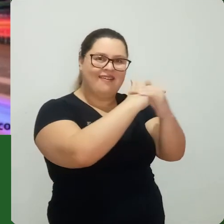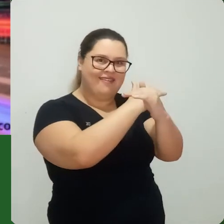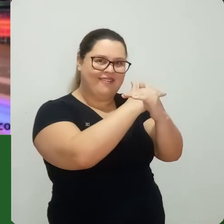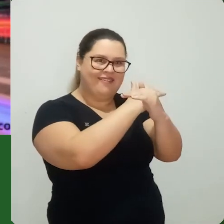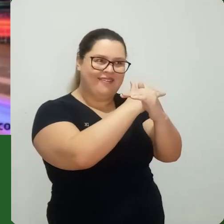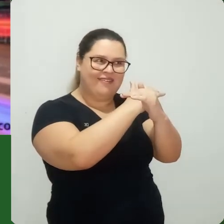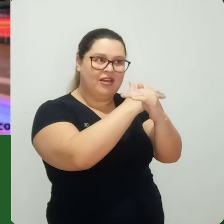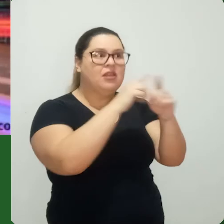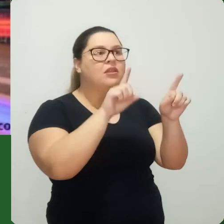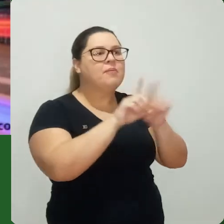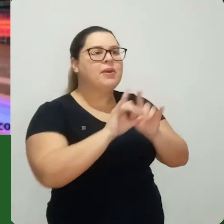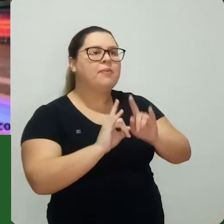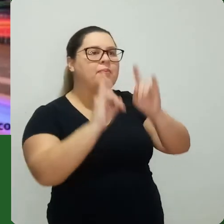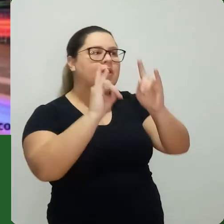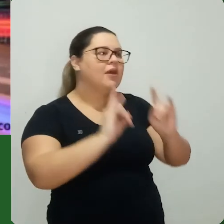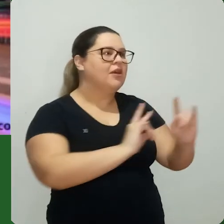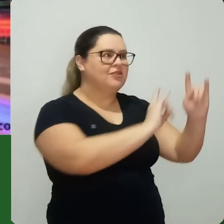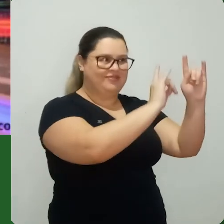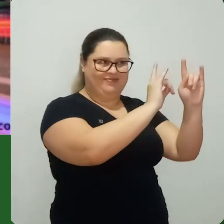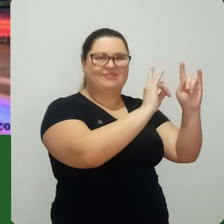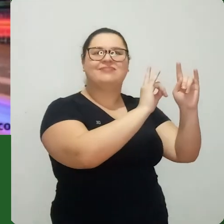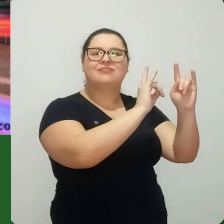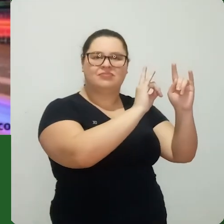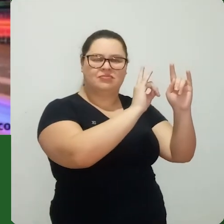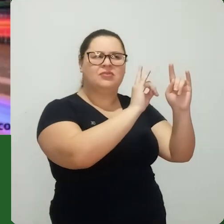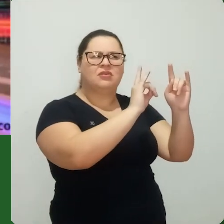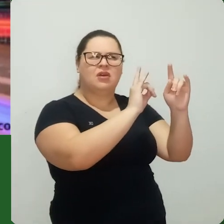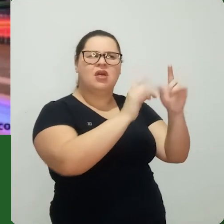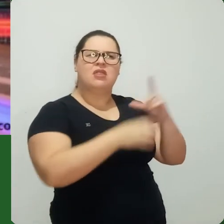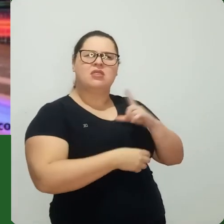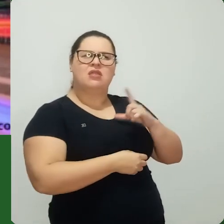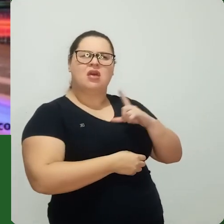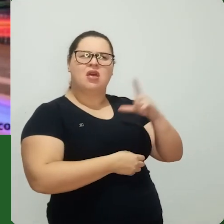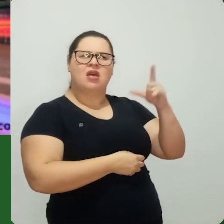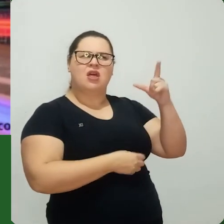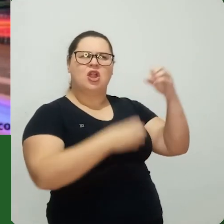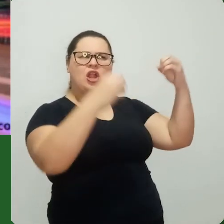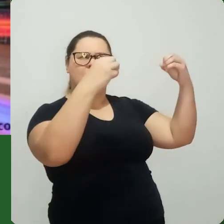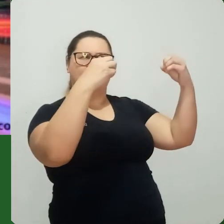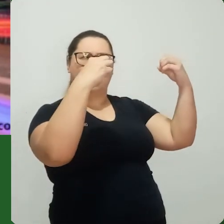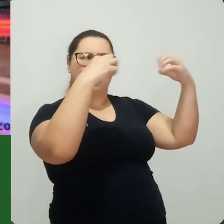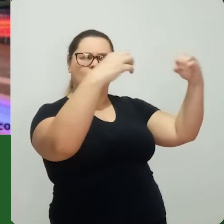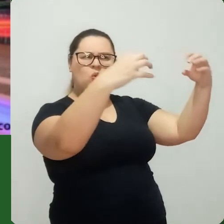chama atenção é que esses prédios em destaque, esses prédios centrais, eles